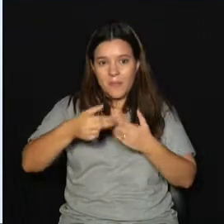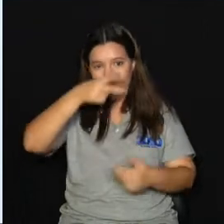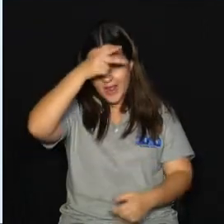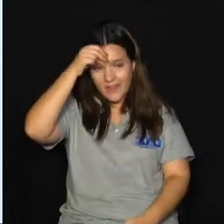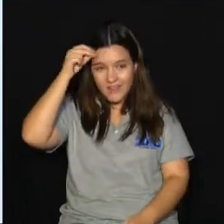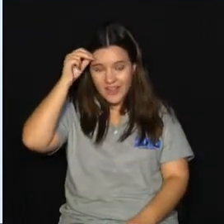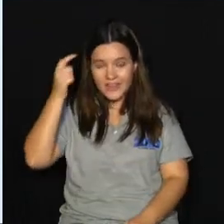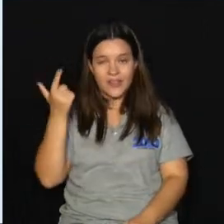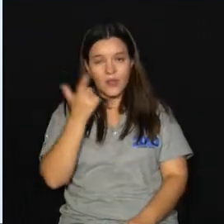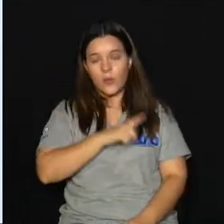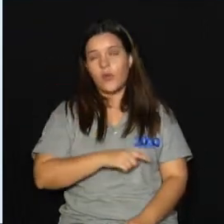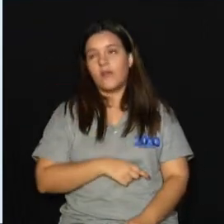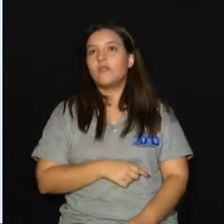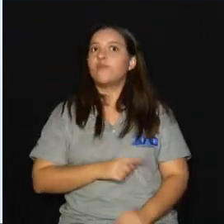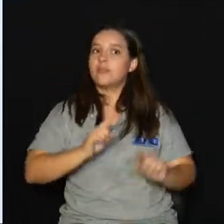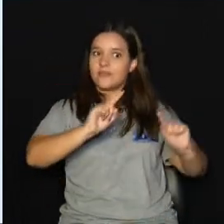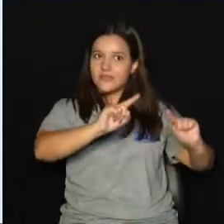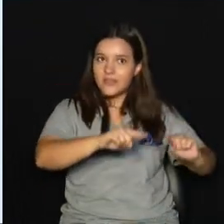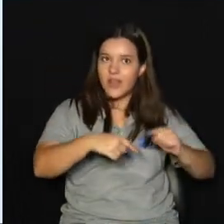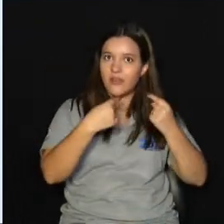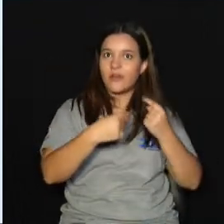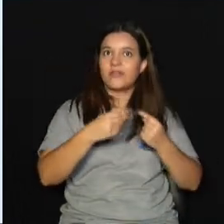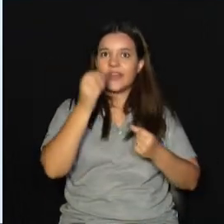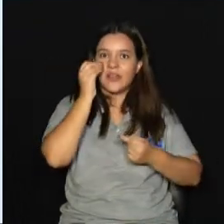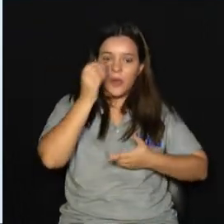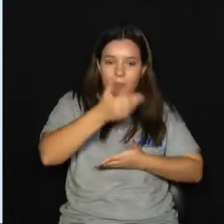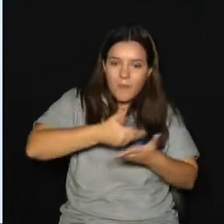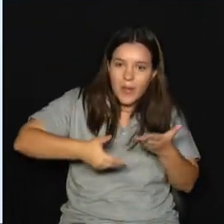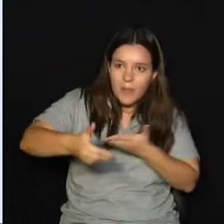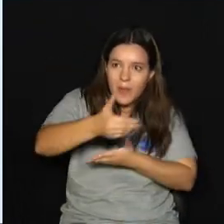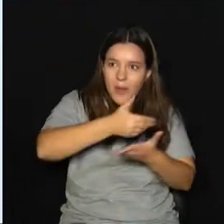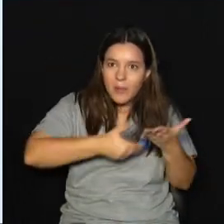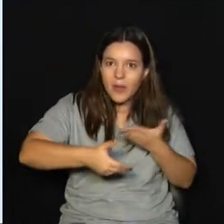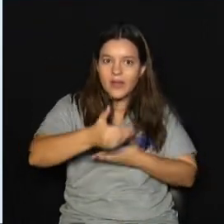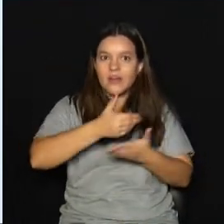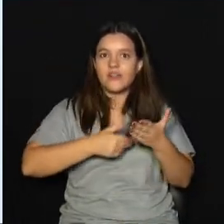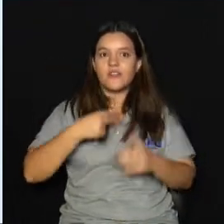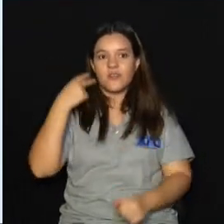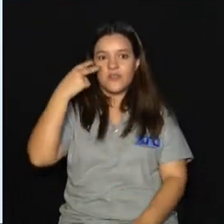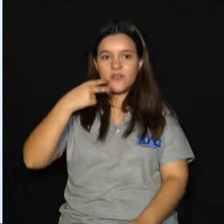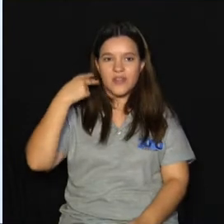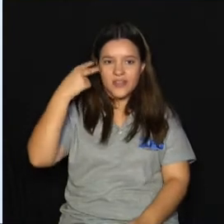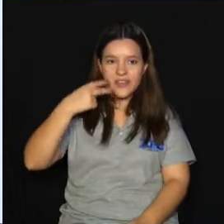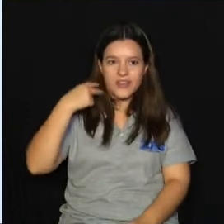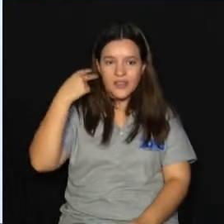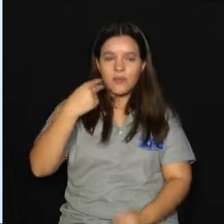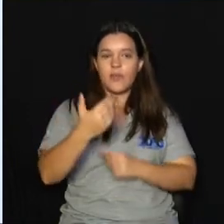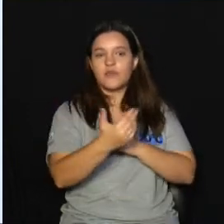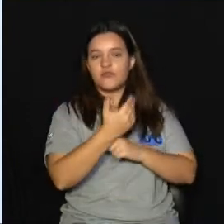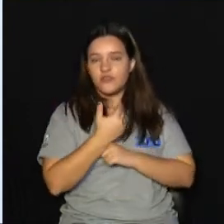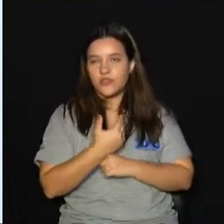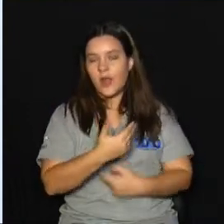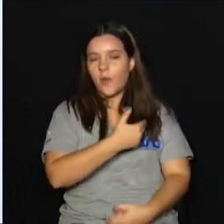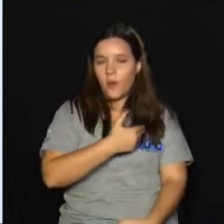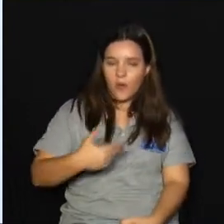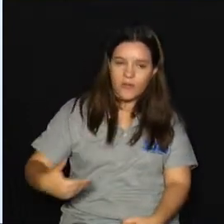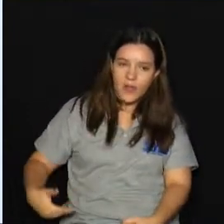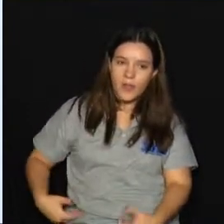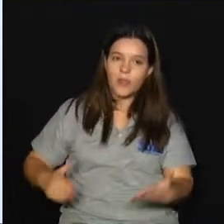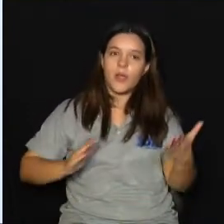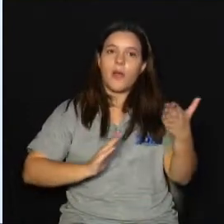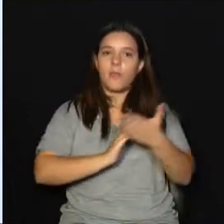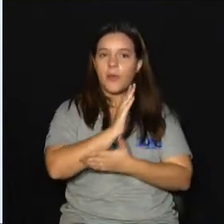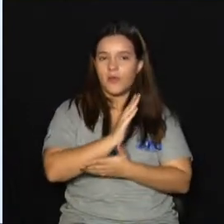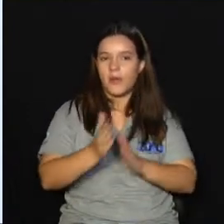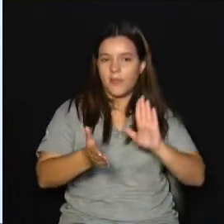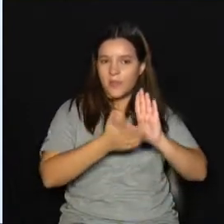um desafio imenso de conseguir fazer um diálogo com essas legendas para, né, favorecer o governo, aprovar